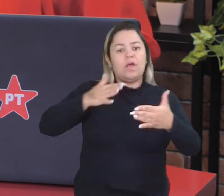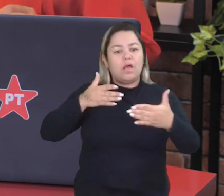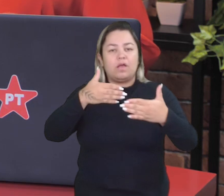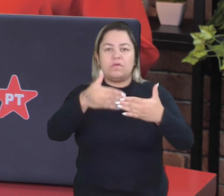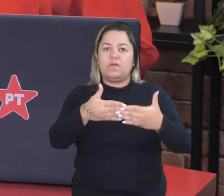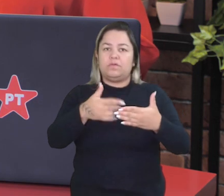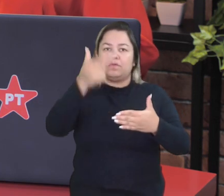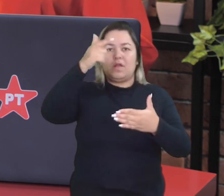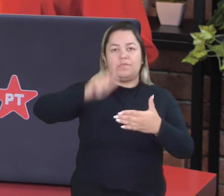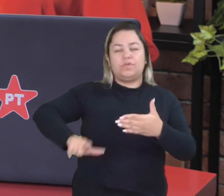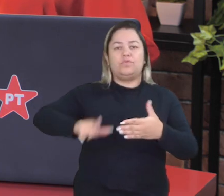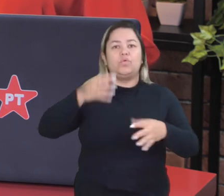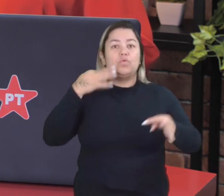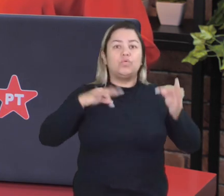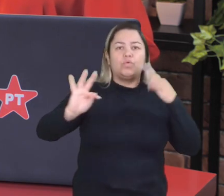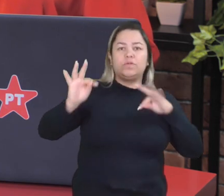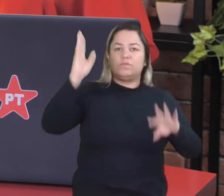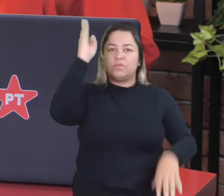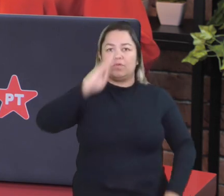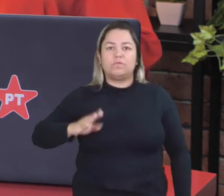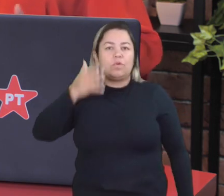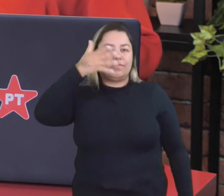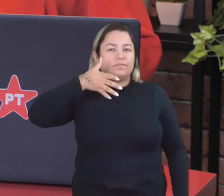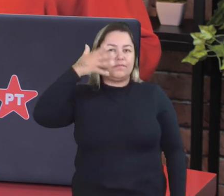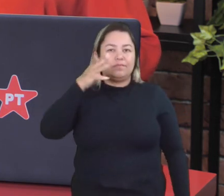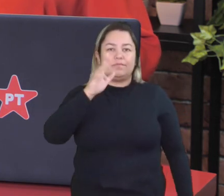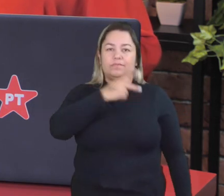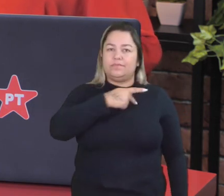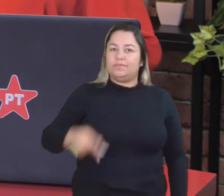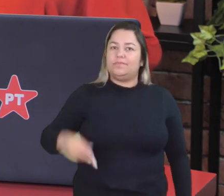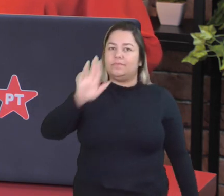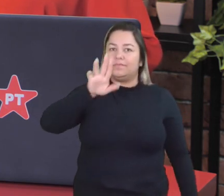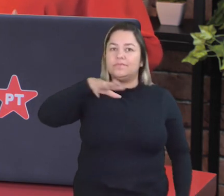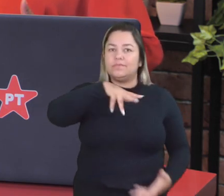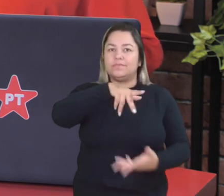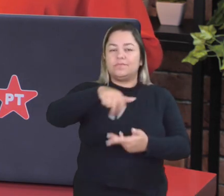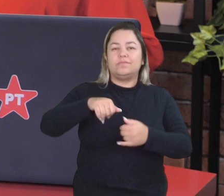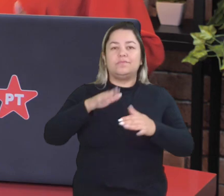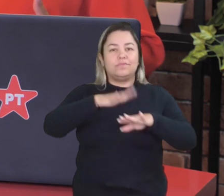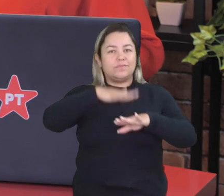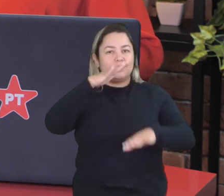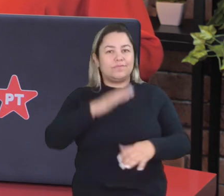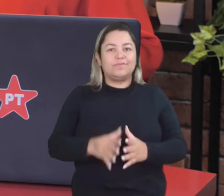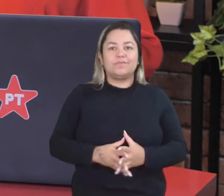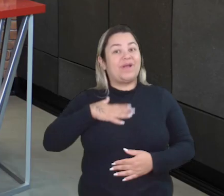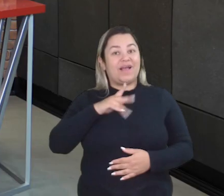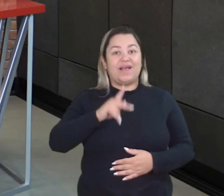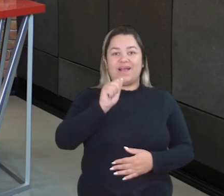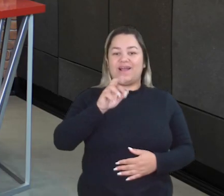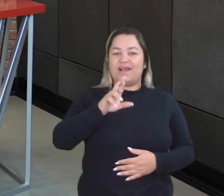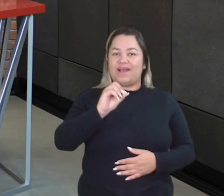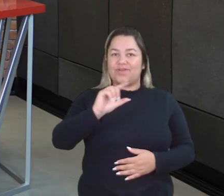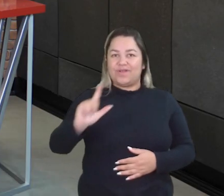consumidor, o recorde alcançado pelo turismo brasileiro, o pronunciamento do presidente Lula à nação e muito mais.